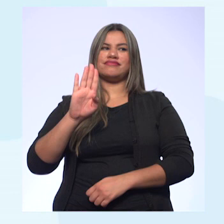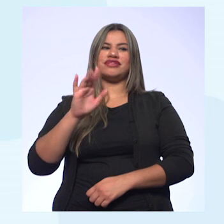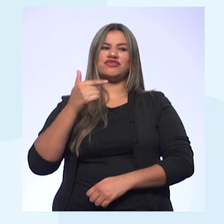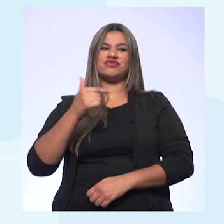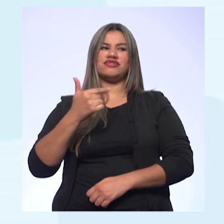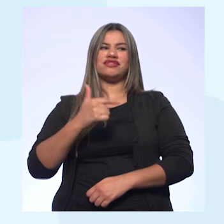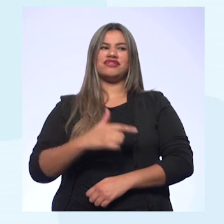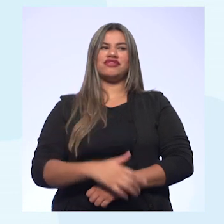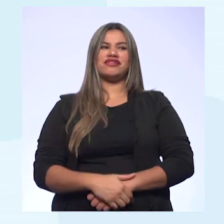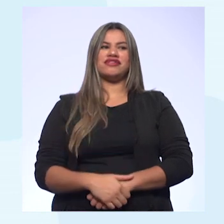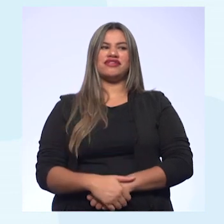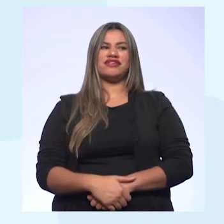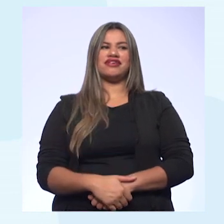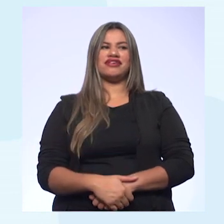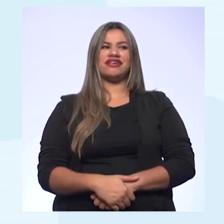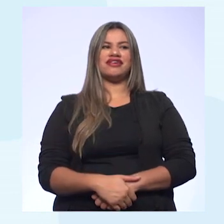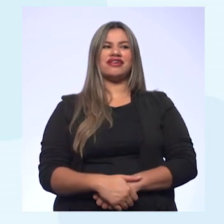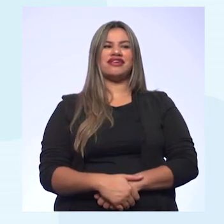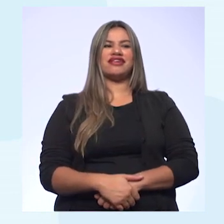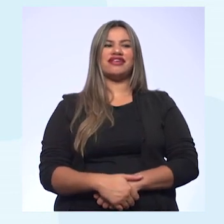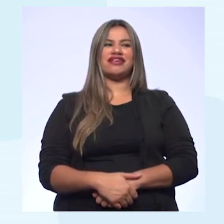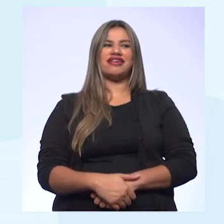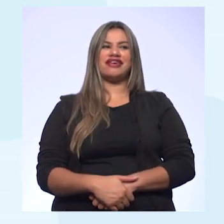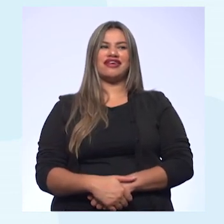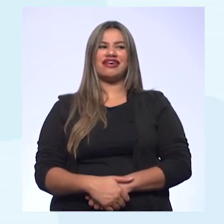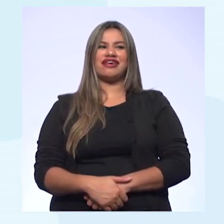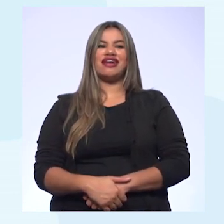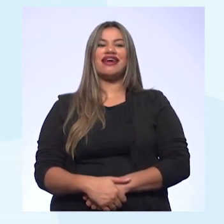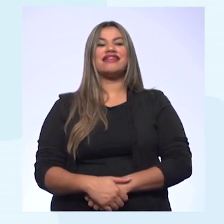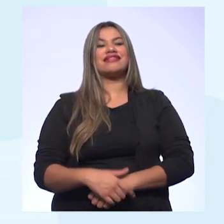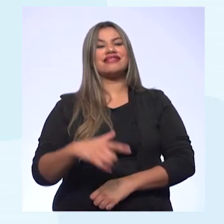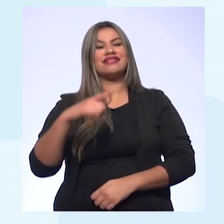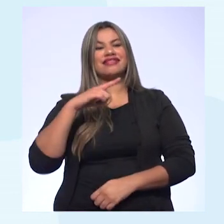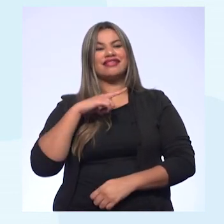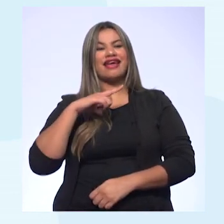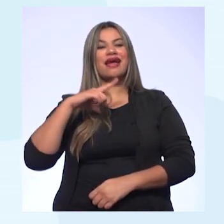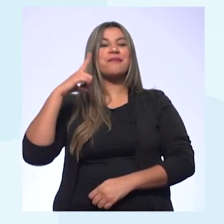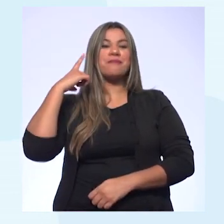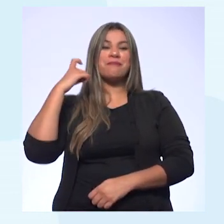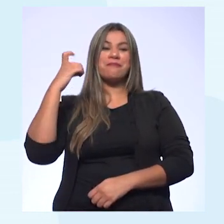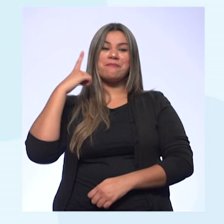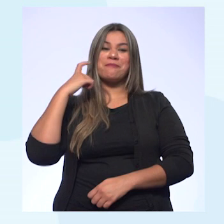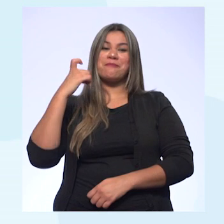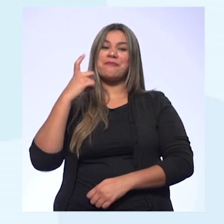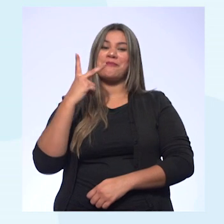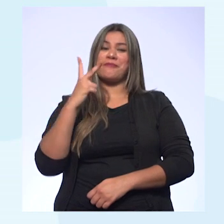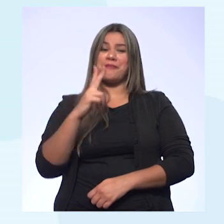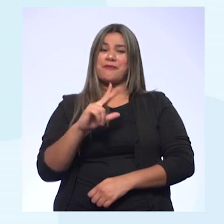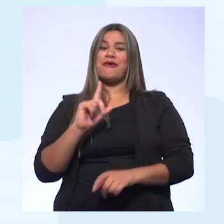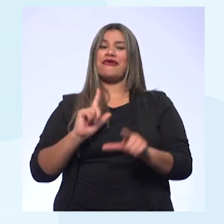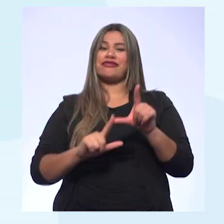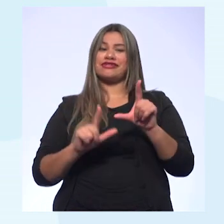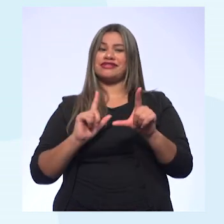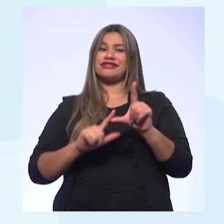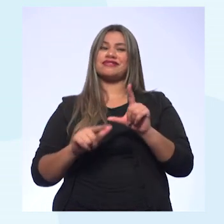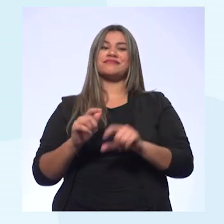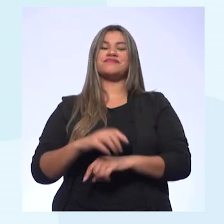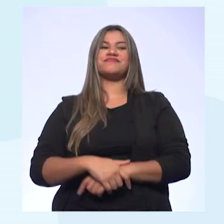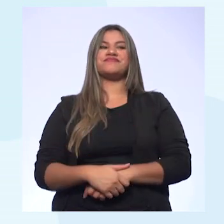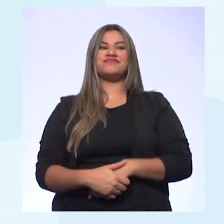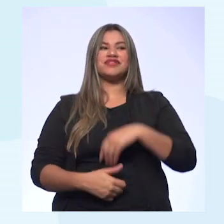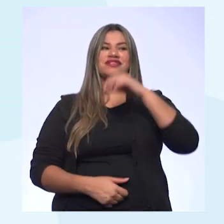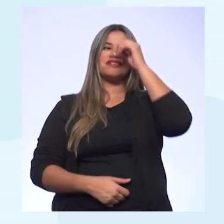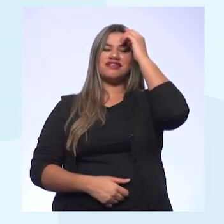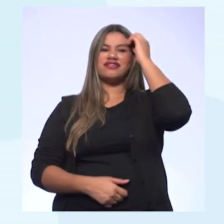não. B de bola não, mas com a mesma sonoridade tem. Parecido, ó. Ó, a sonoridade, vamos lá. A